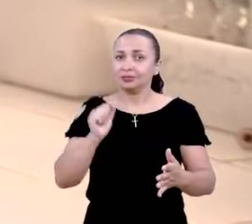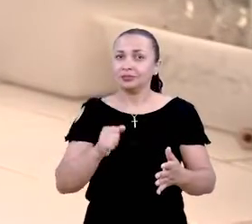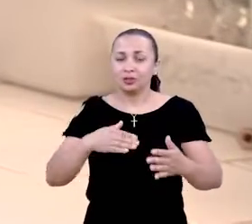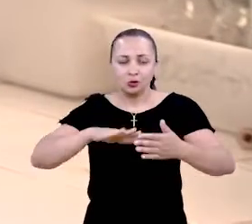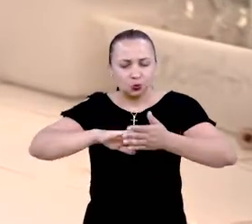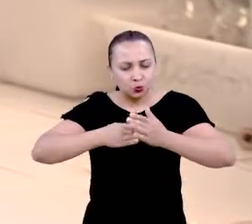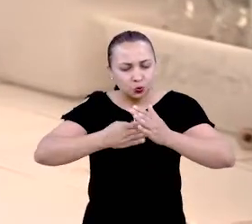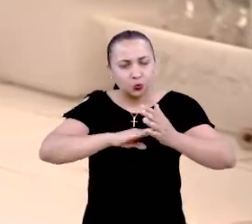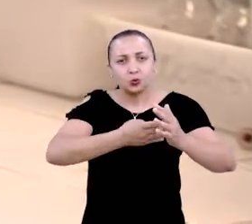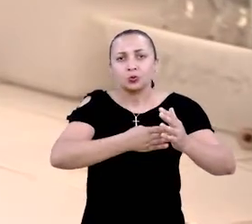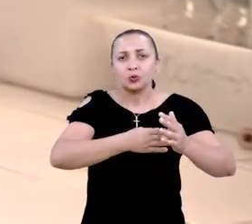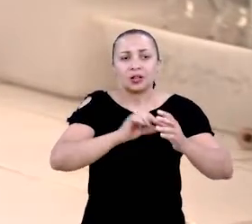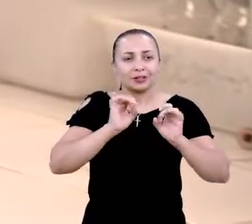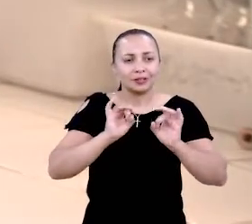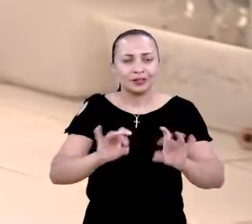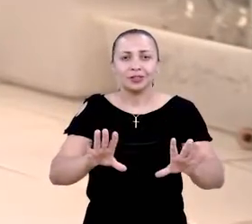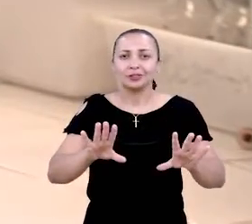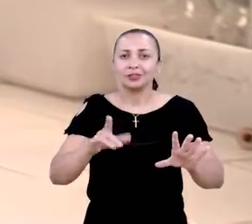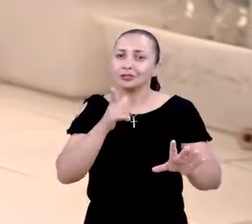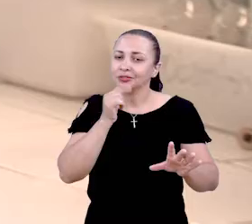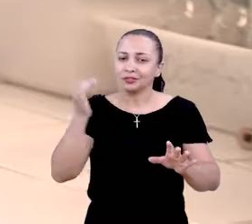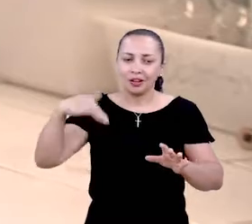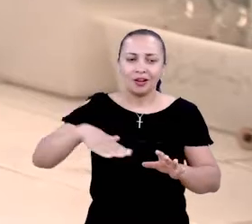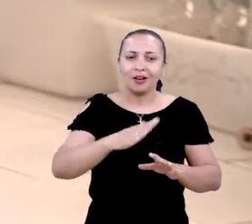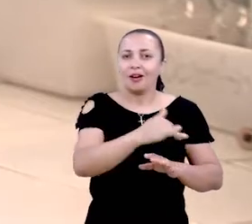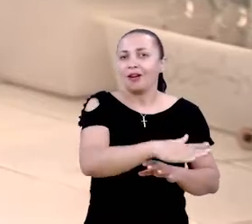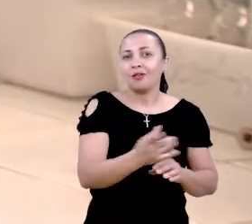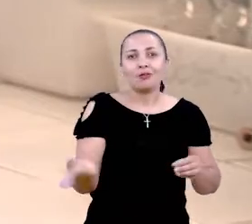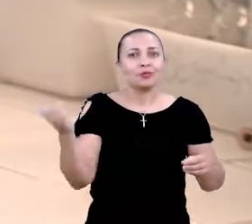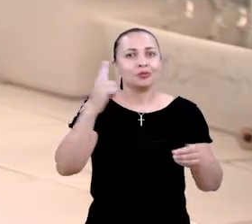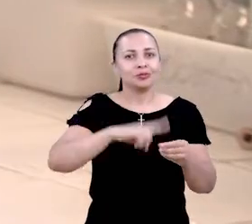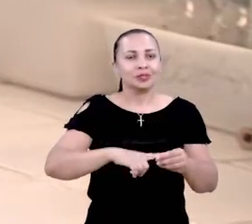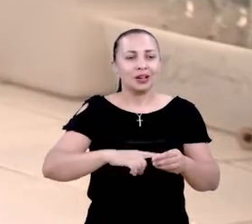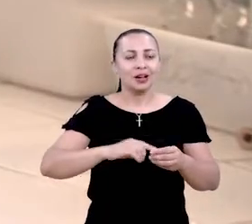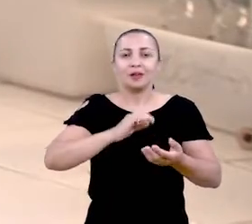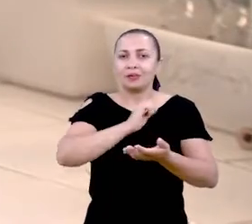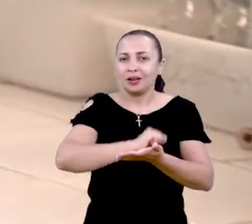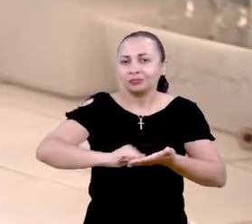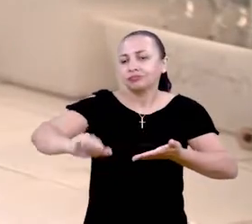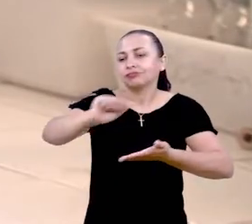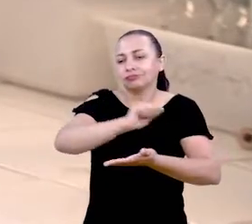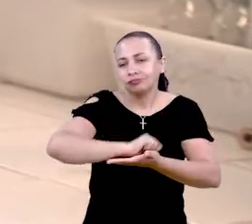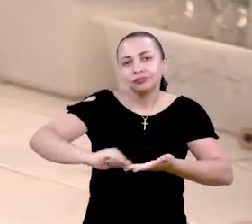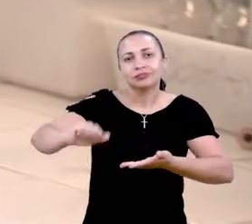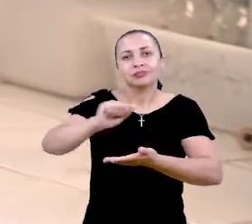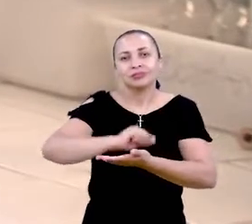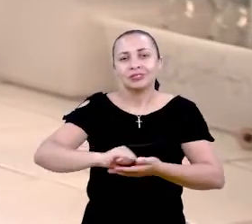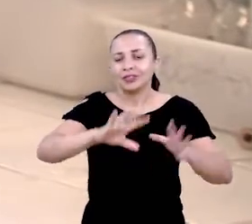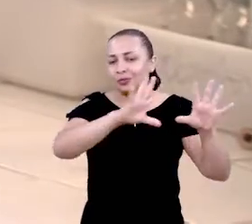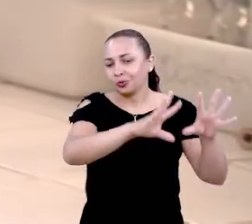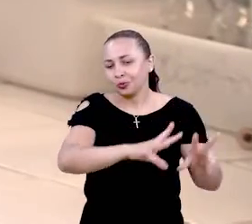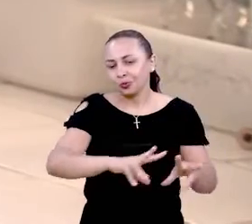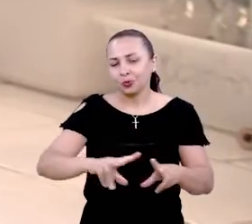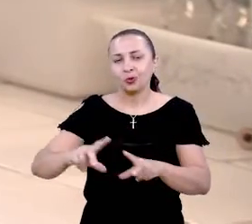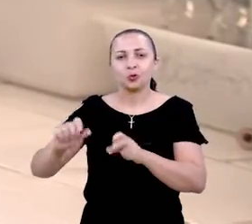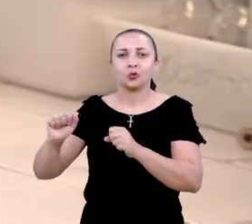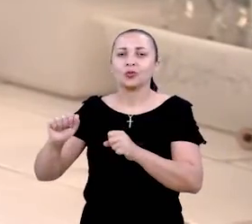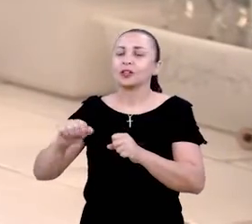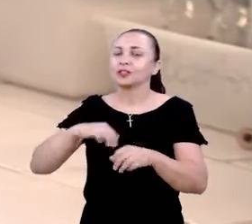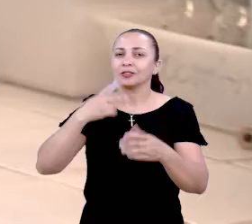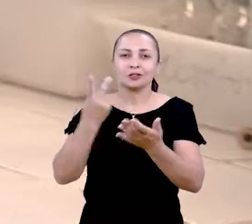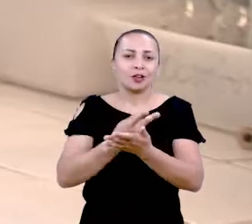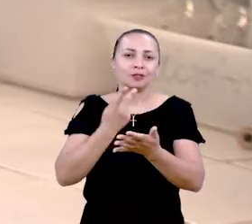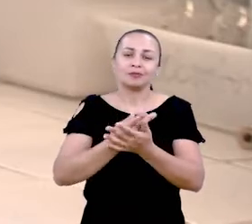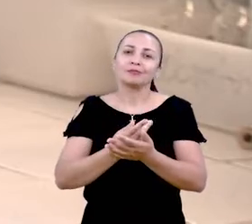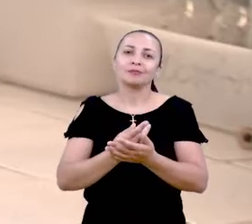barreiras, permite que a água volte, e a água, então, ao voltar, ela começa a lavar aquela região e, obviamente, ela vai levar embora o que tiver de contaminante ou